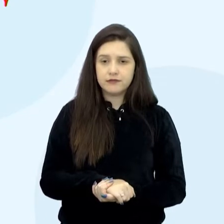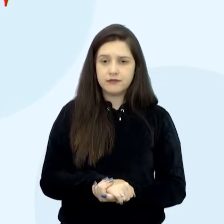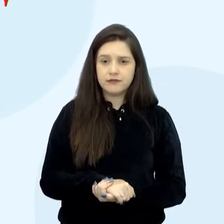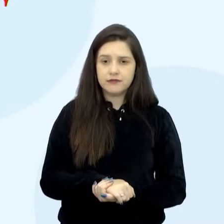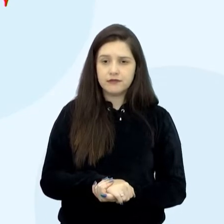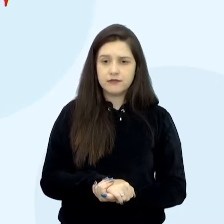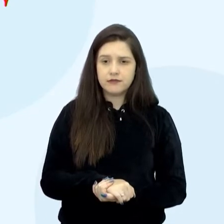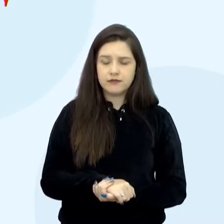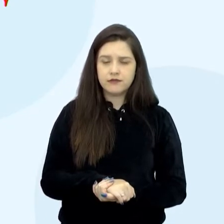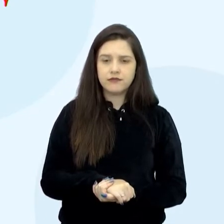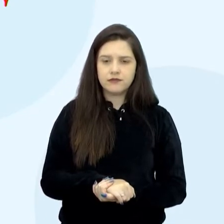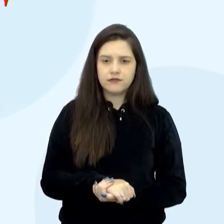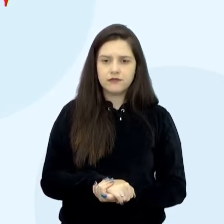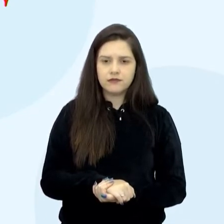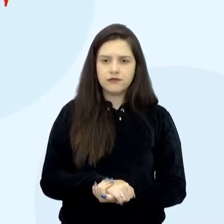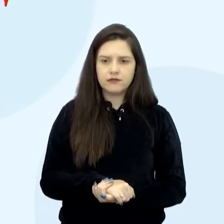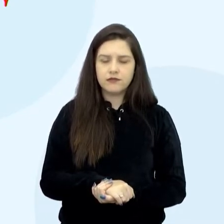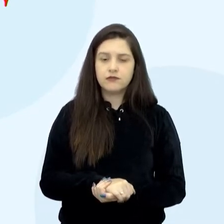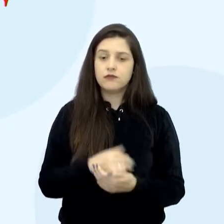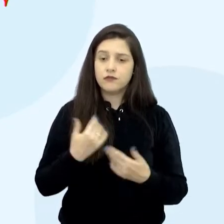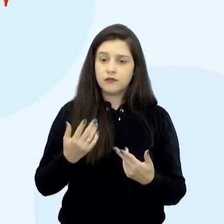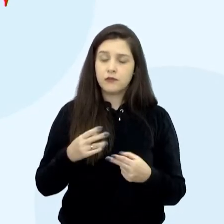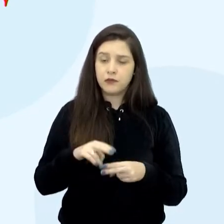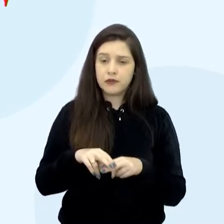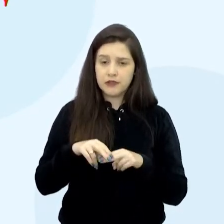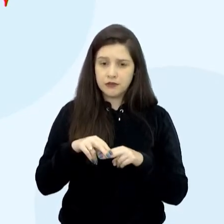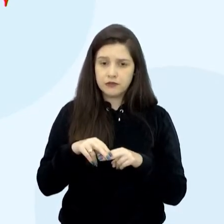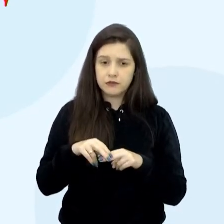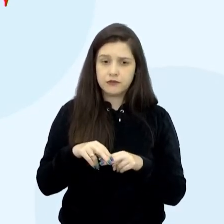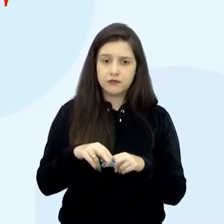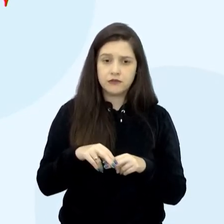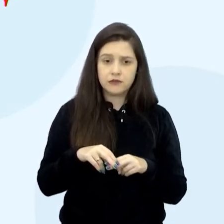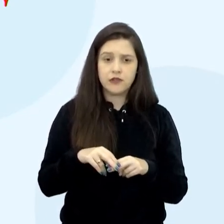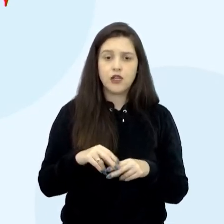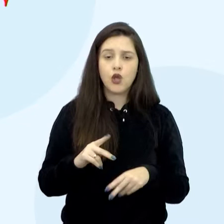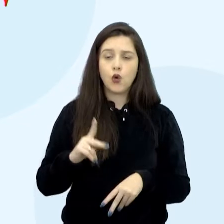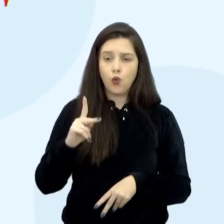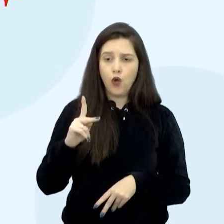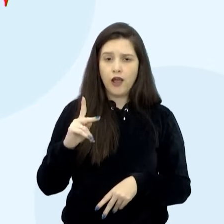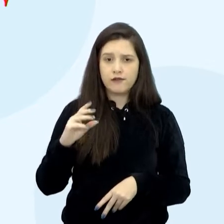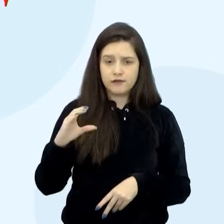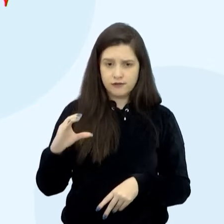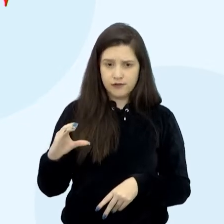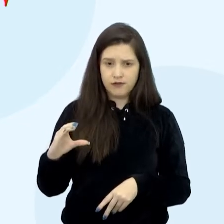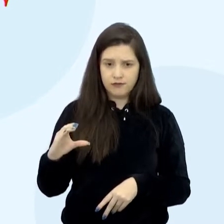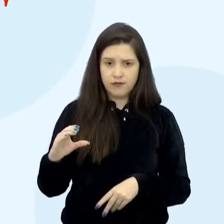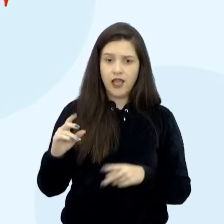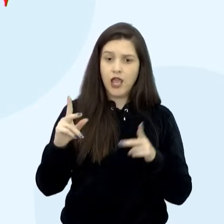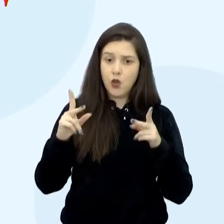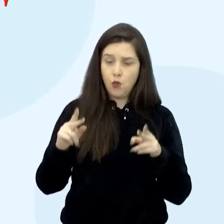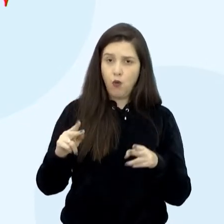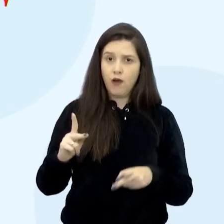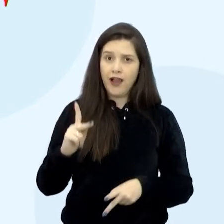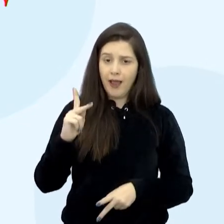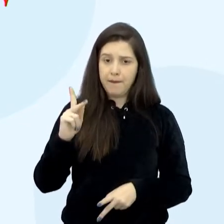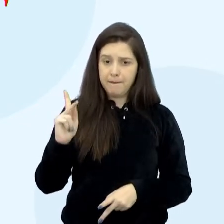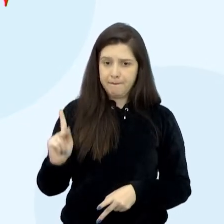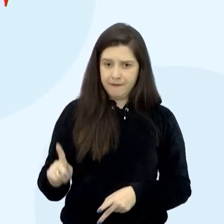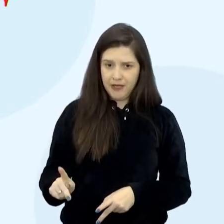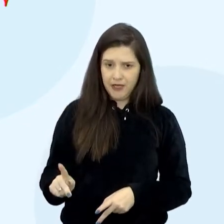estão no estado gasoso. Portanto, constante Kc igual Kp,